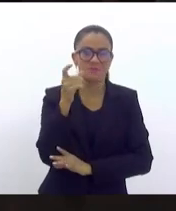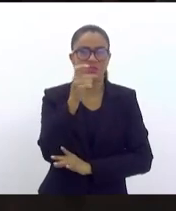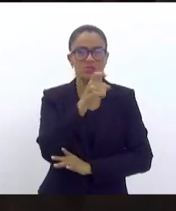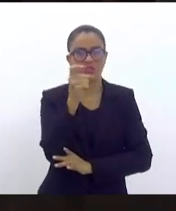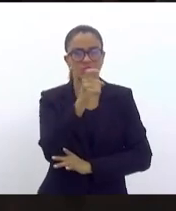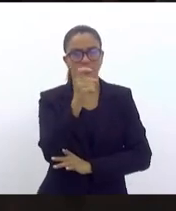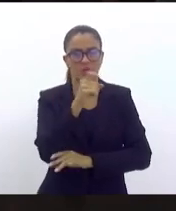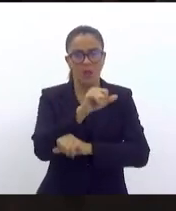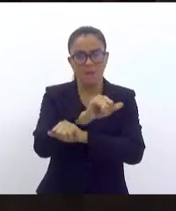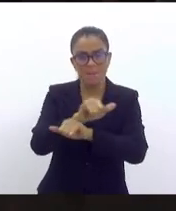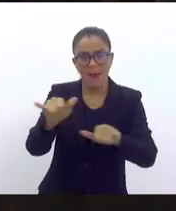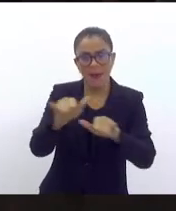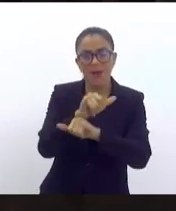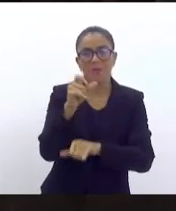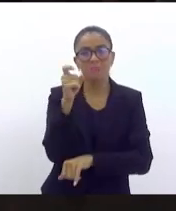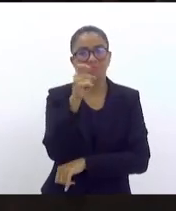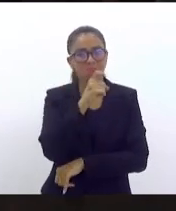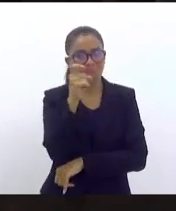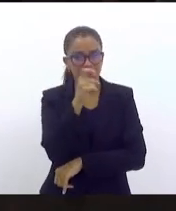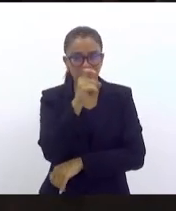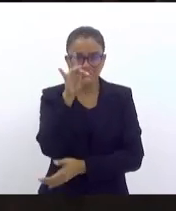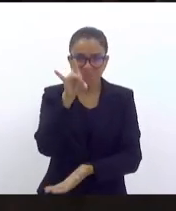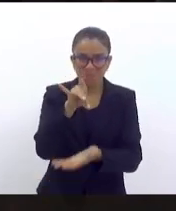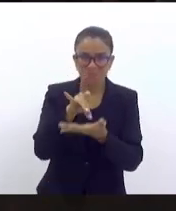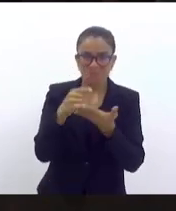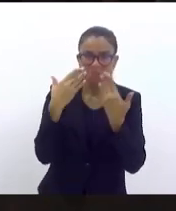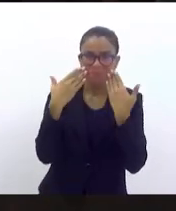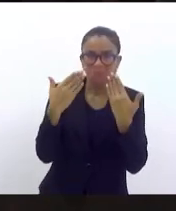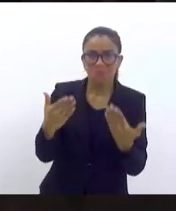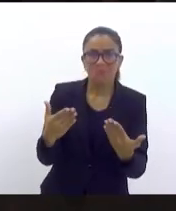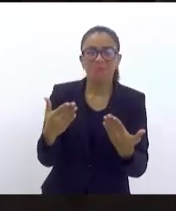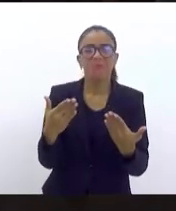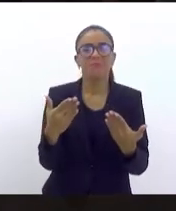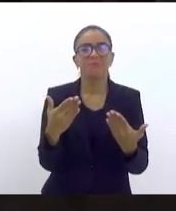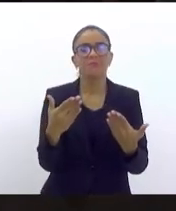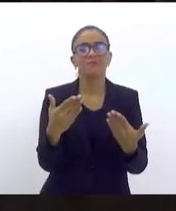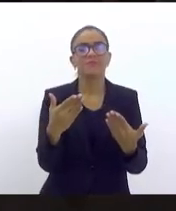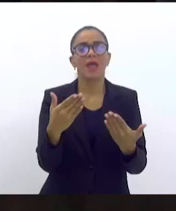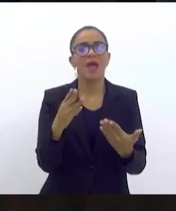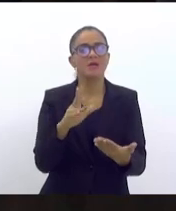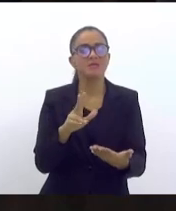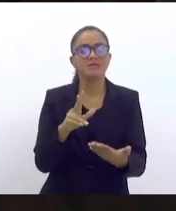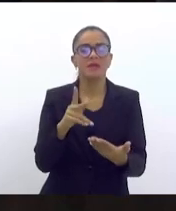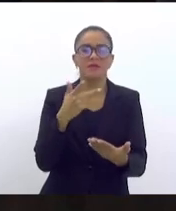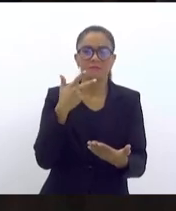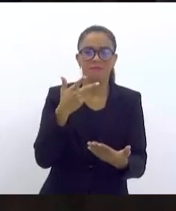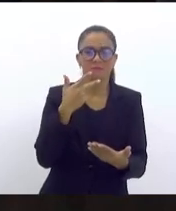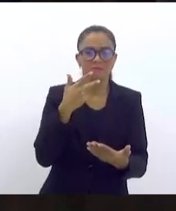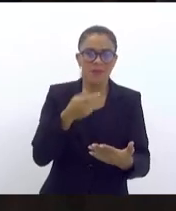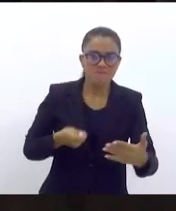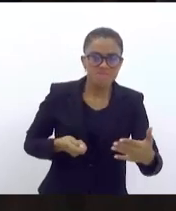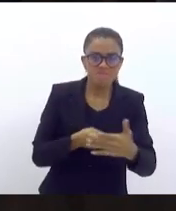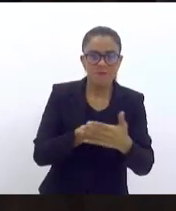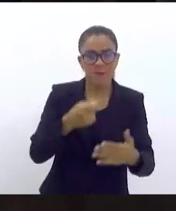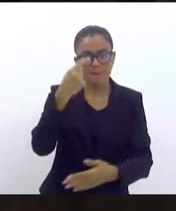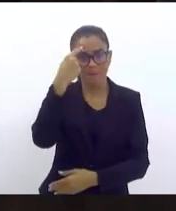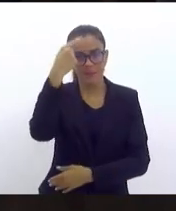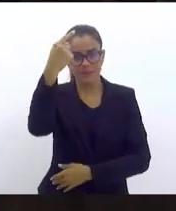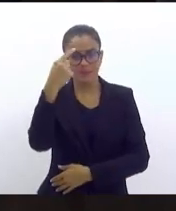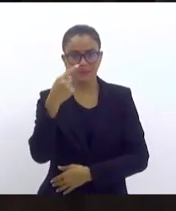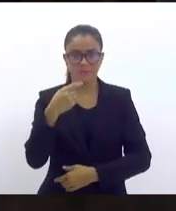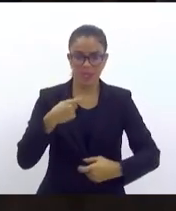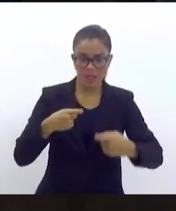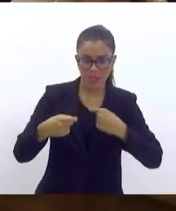numa narrativa viu é essa essa imposição de pensamento de que a guerra